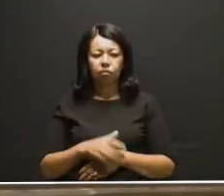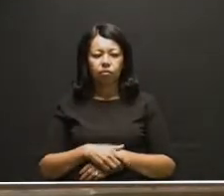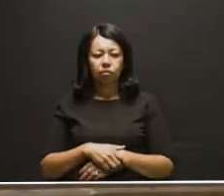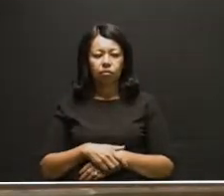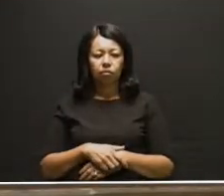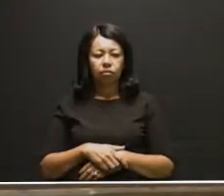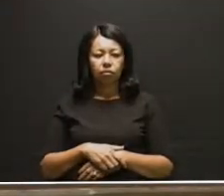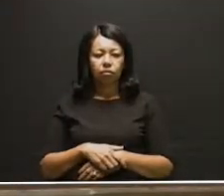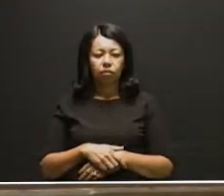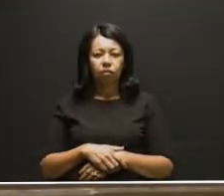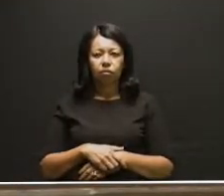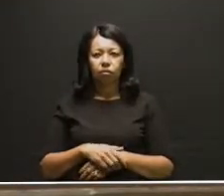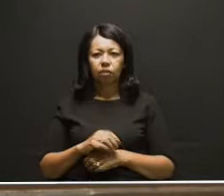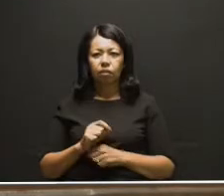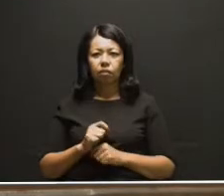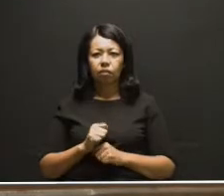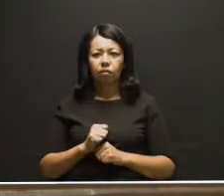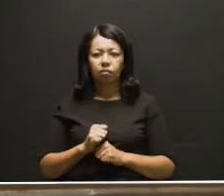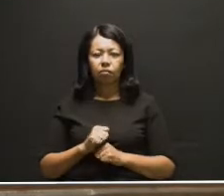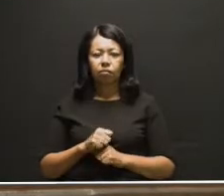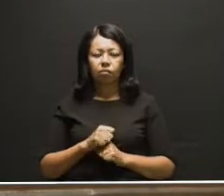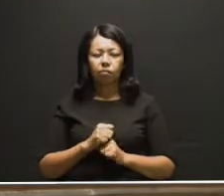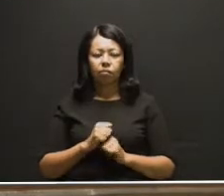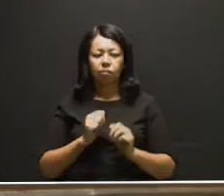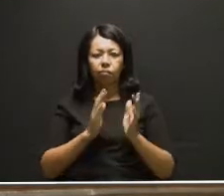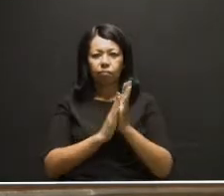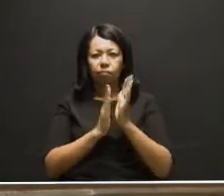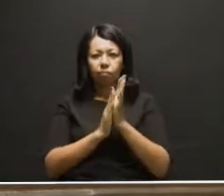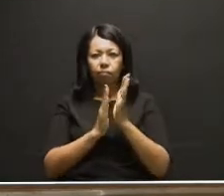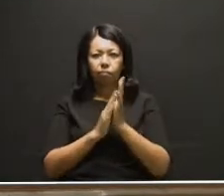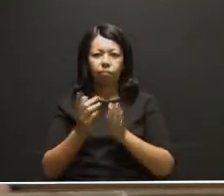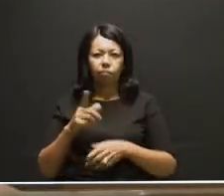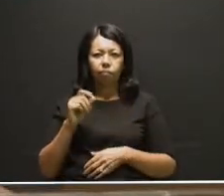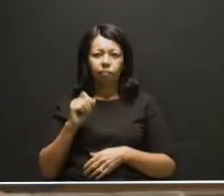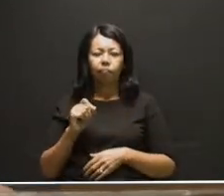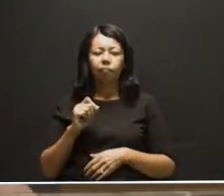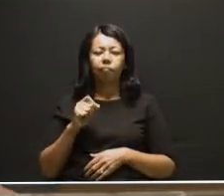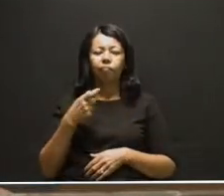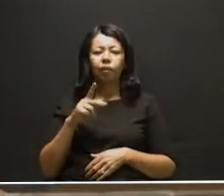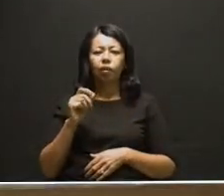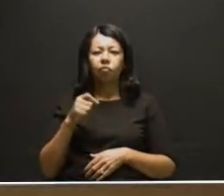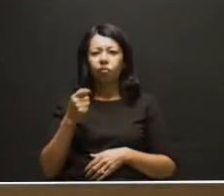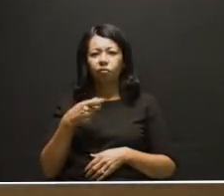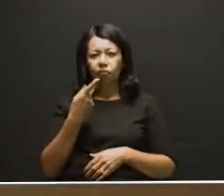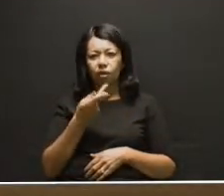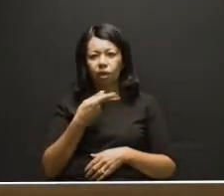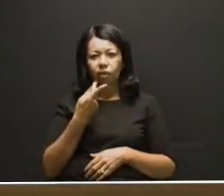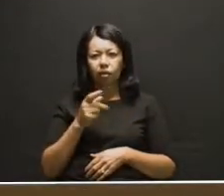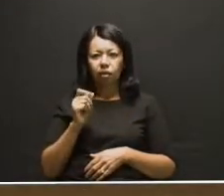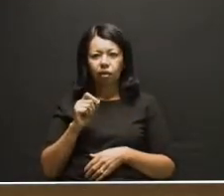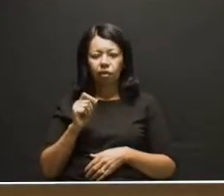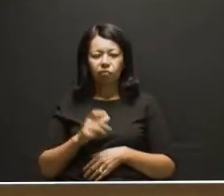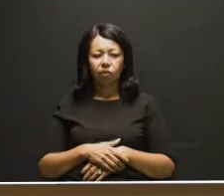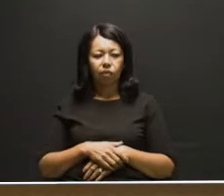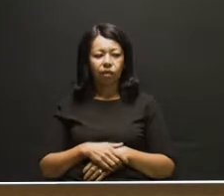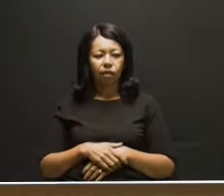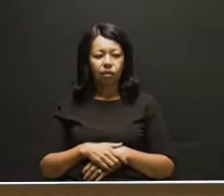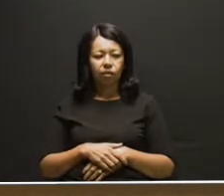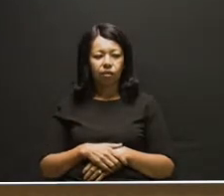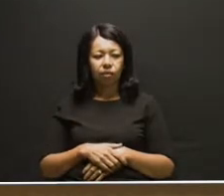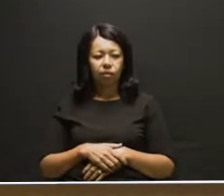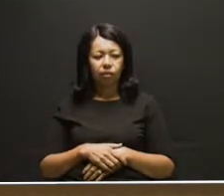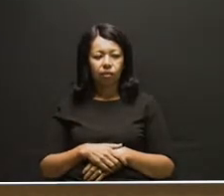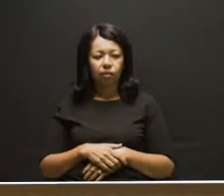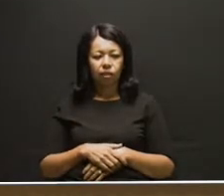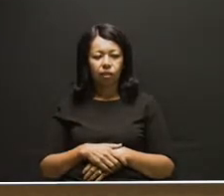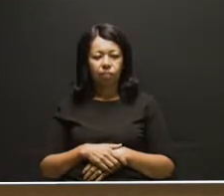aplaude o vereador ivan pela propositura que mais uma vez de forma brilhante característica que lhe